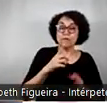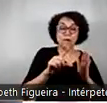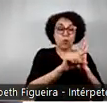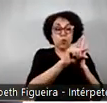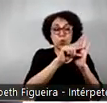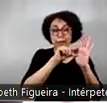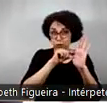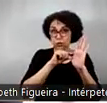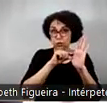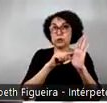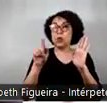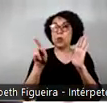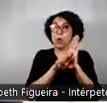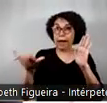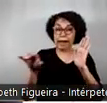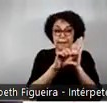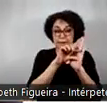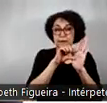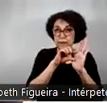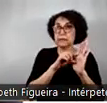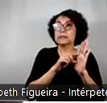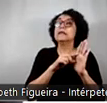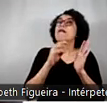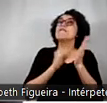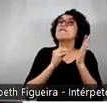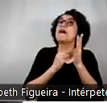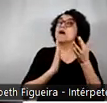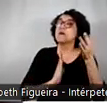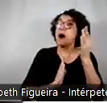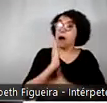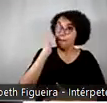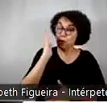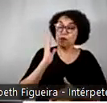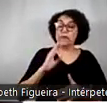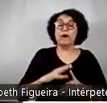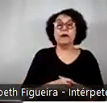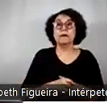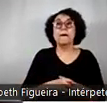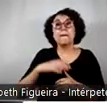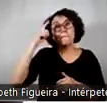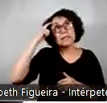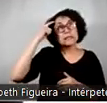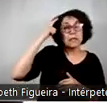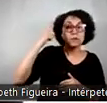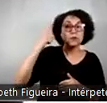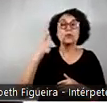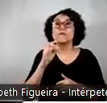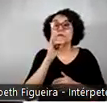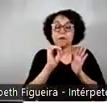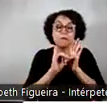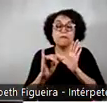construção de políticas públicas federais para a população migrante e refugiada, né? Então, teve um GT